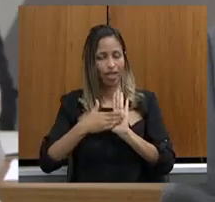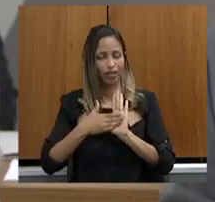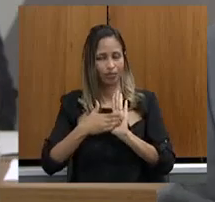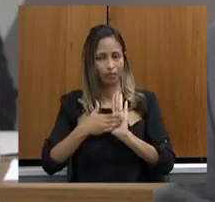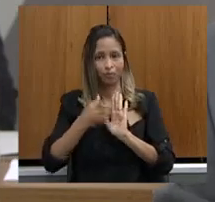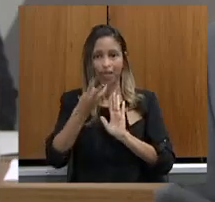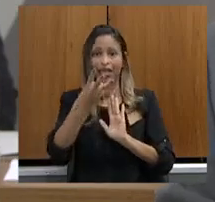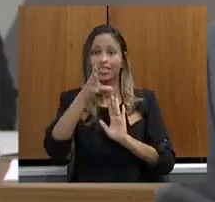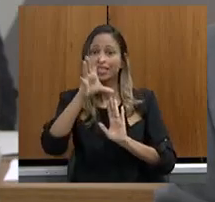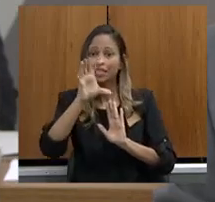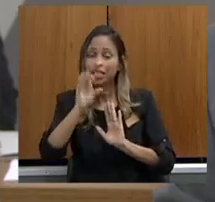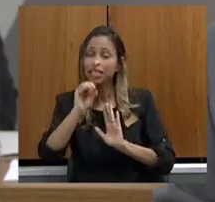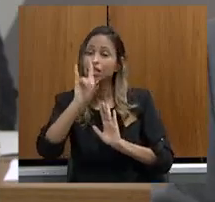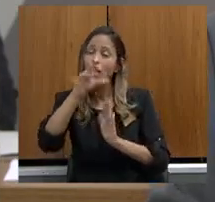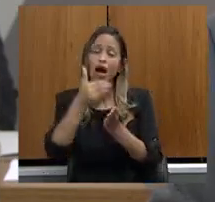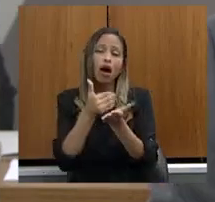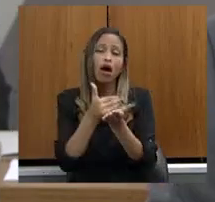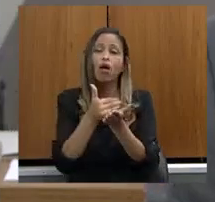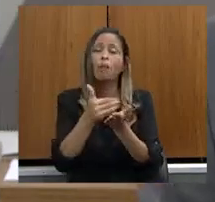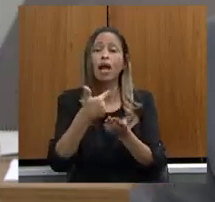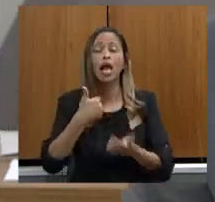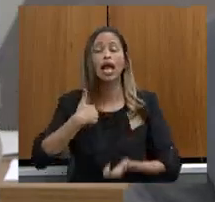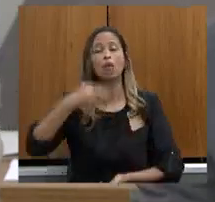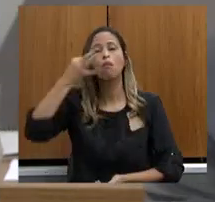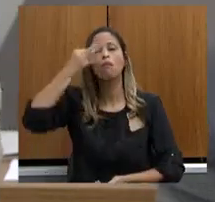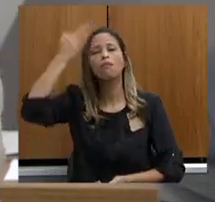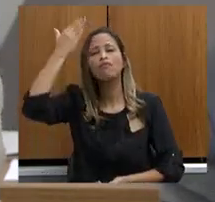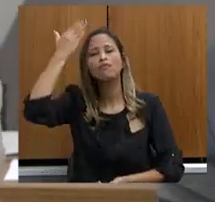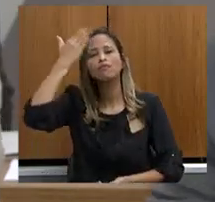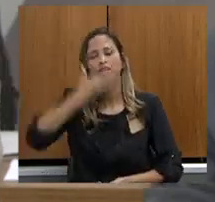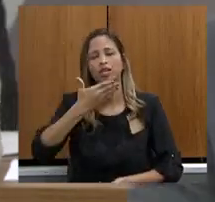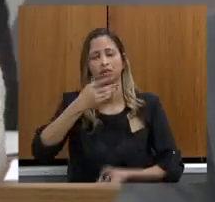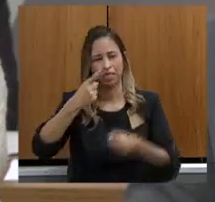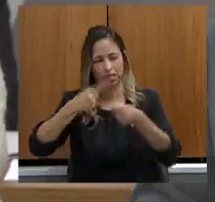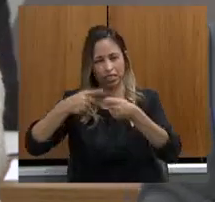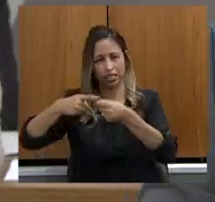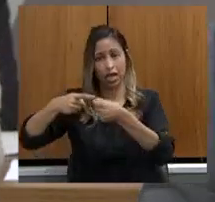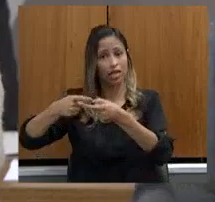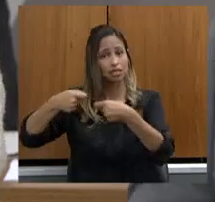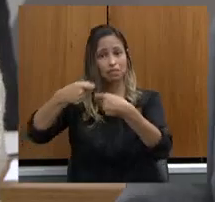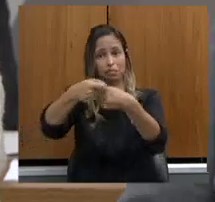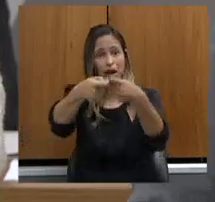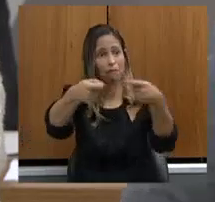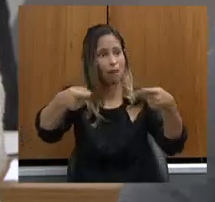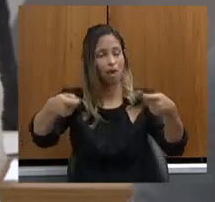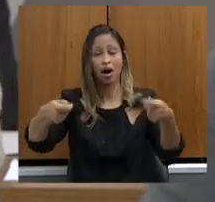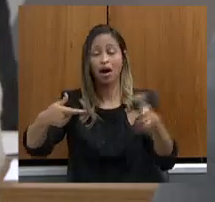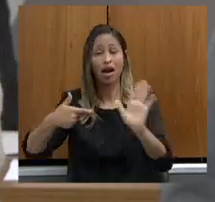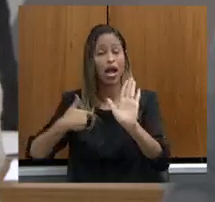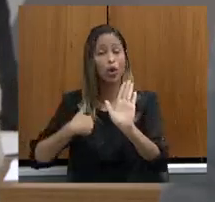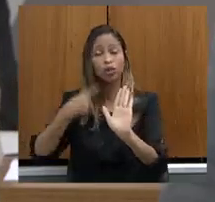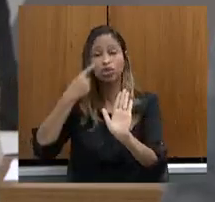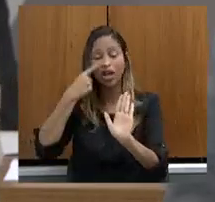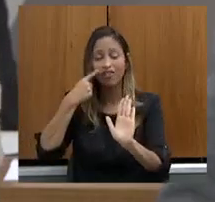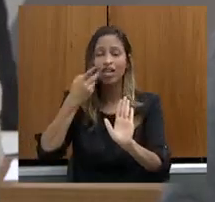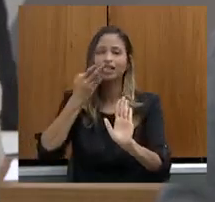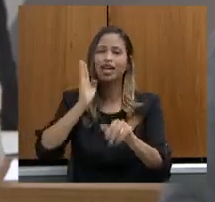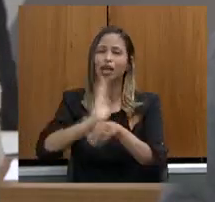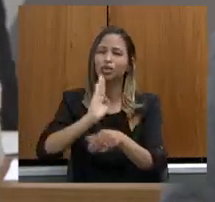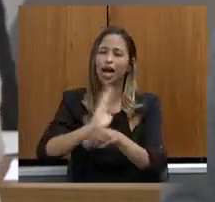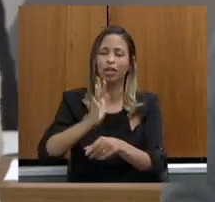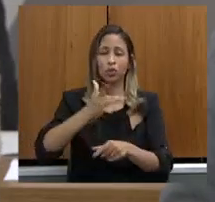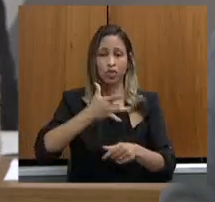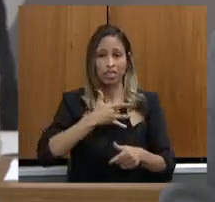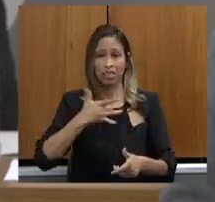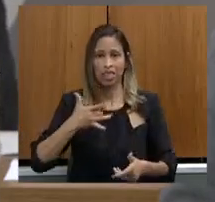projetos 30 já tem ordem de início eu pessoalmente estive em diversos municípios entregando salas de urgência que tem colaborado para atendimento